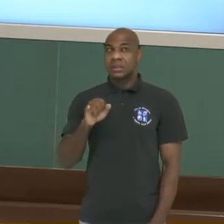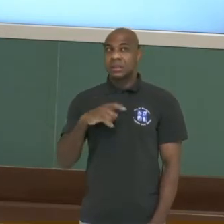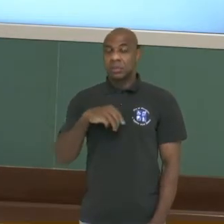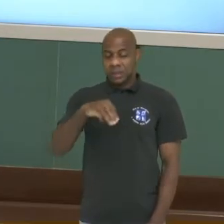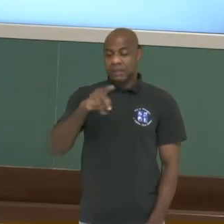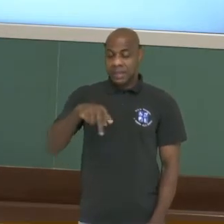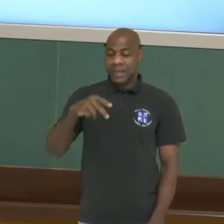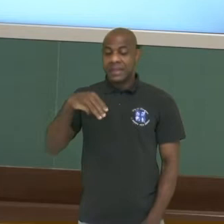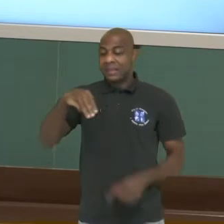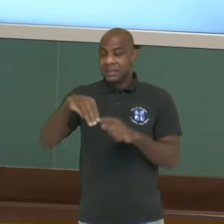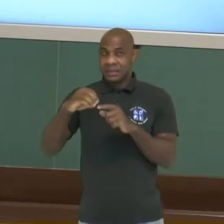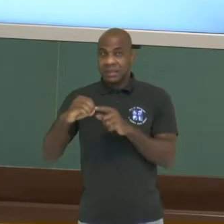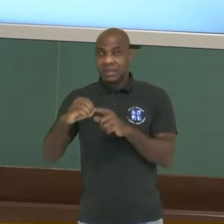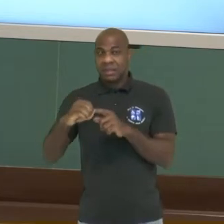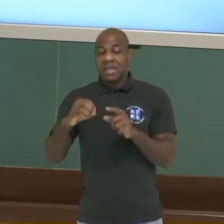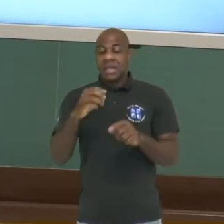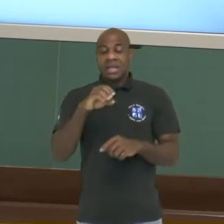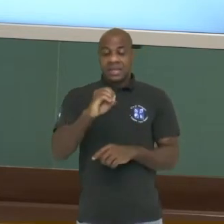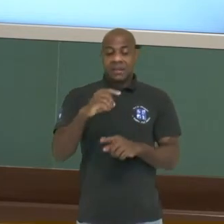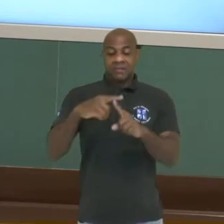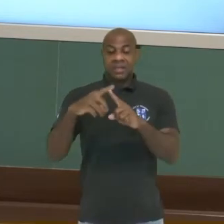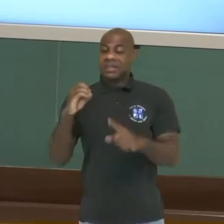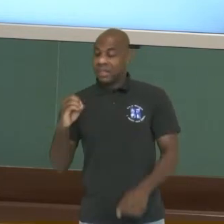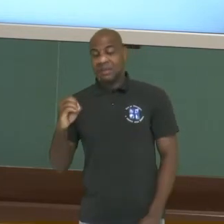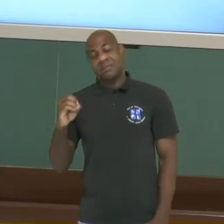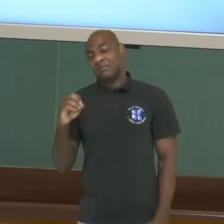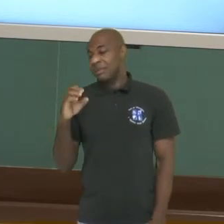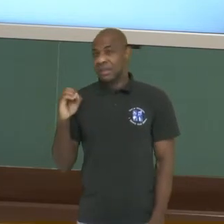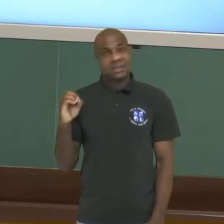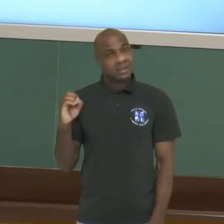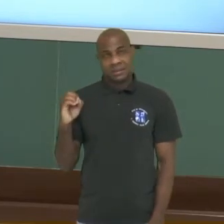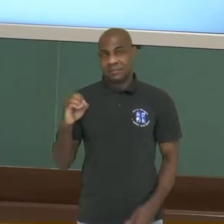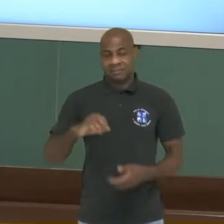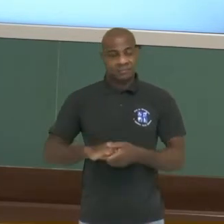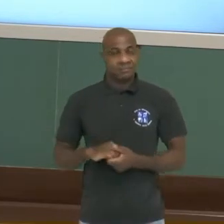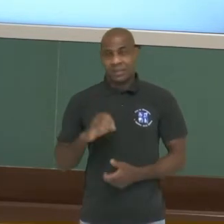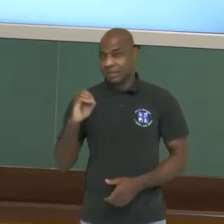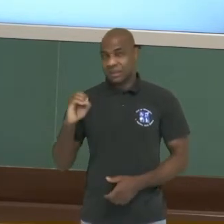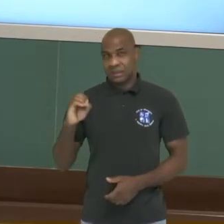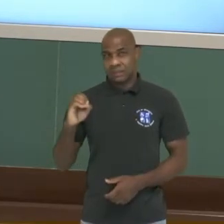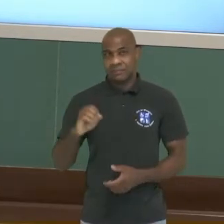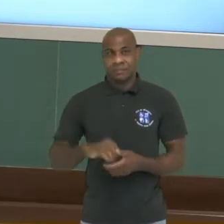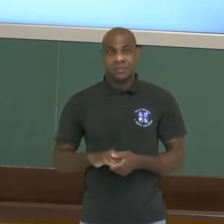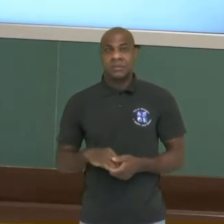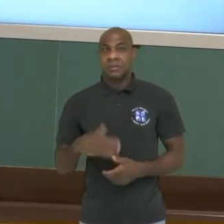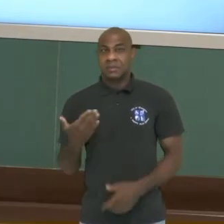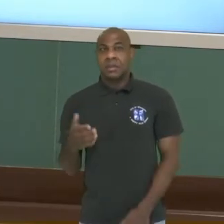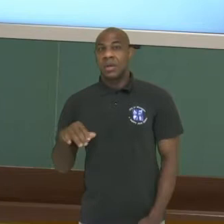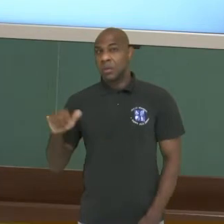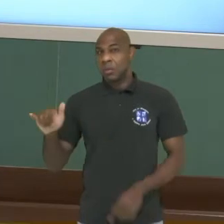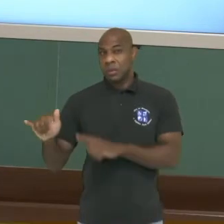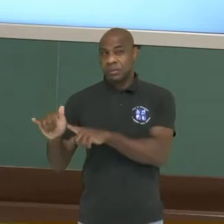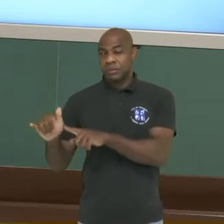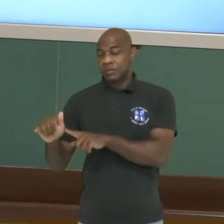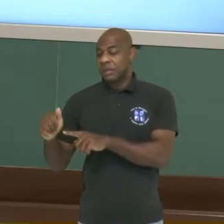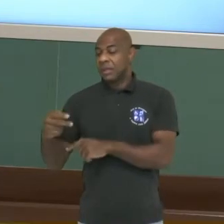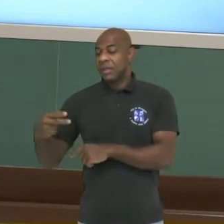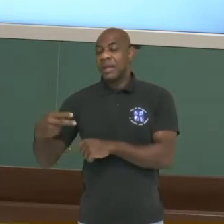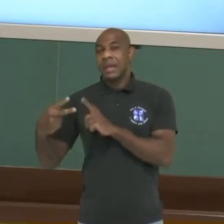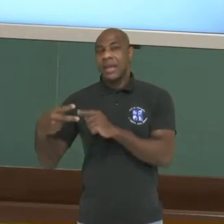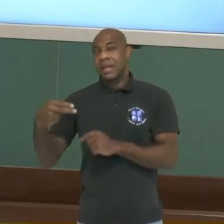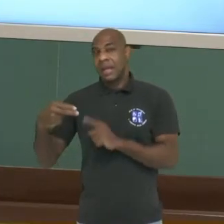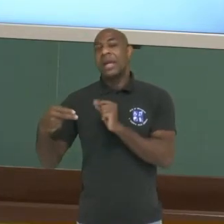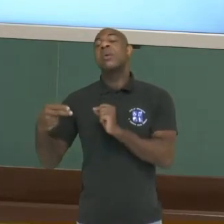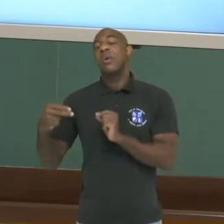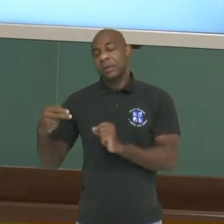por qualquer coisa vai dar 0, vai ficar y menos y0 igual a 0, ou seja, o y é igual a